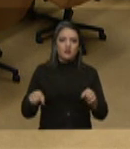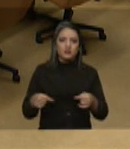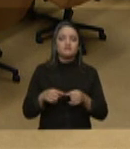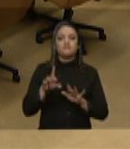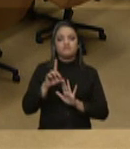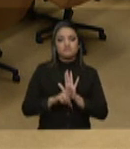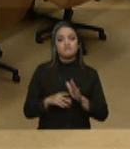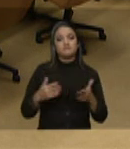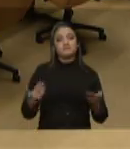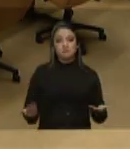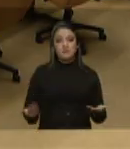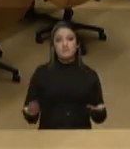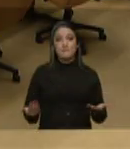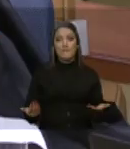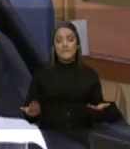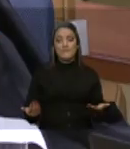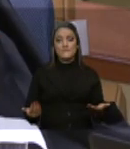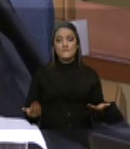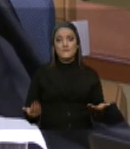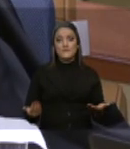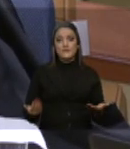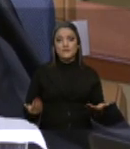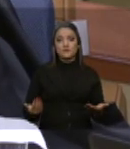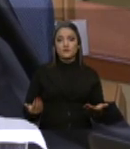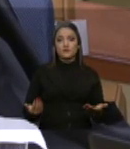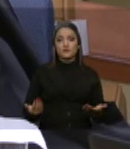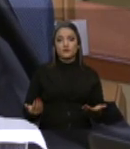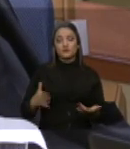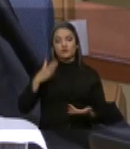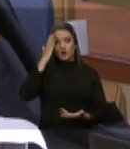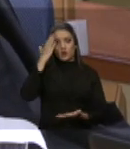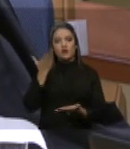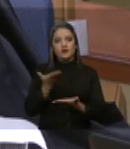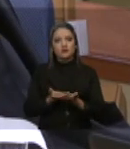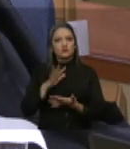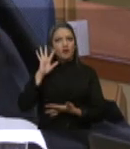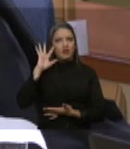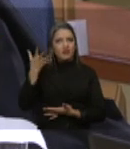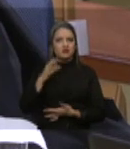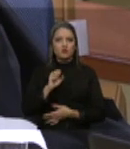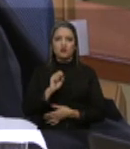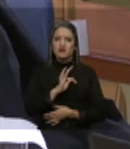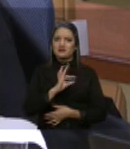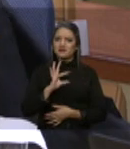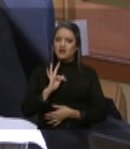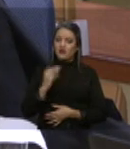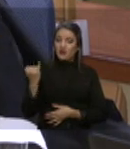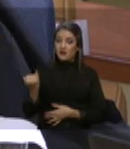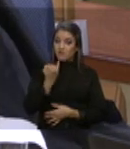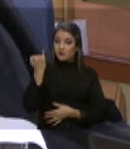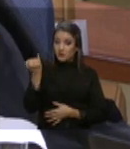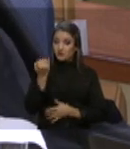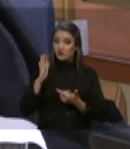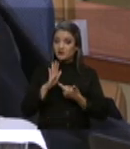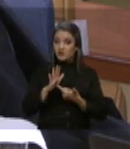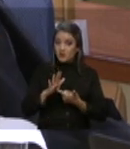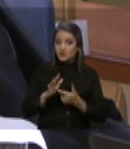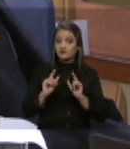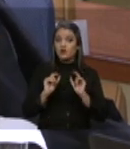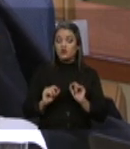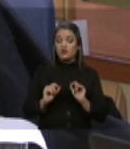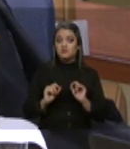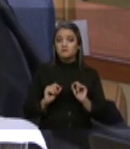creio que uma manifestação do tribunal seja relevante para evidenciar primeiro que o